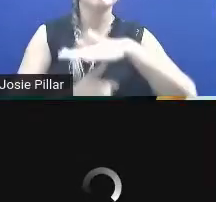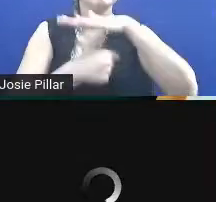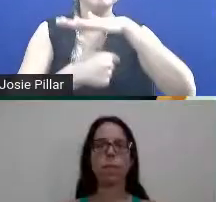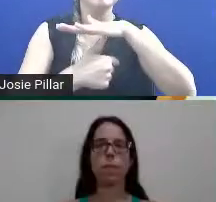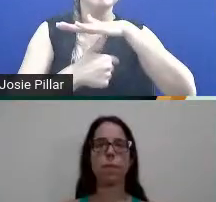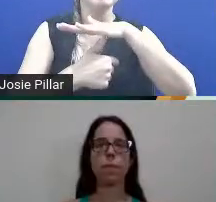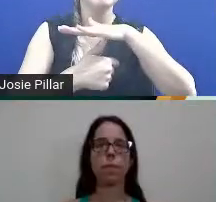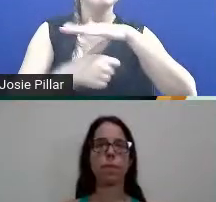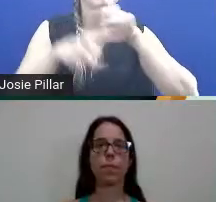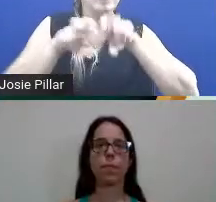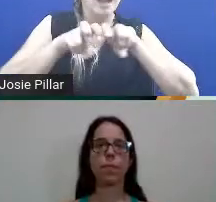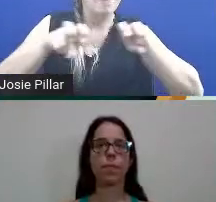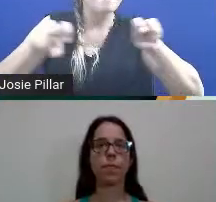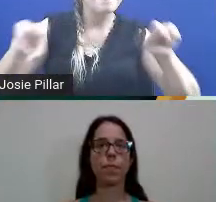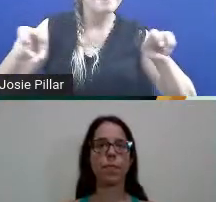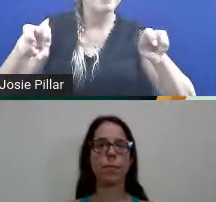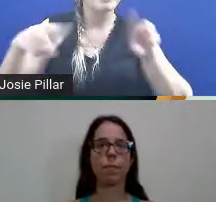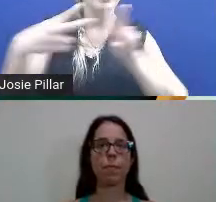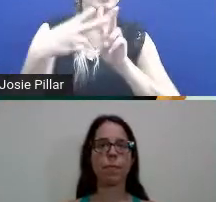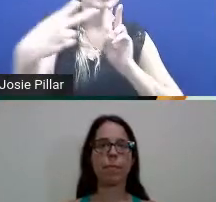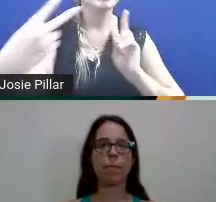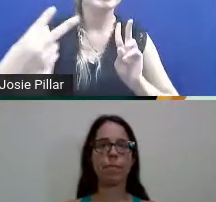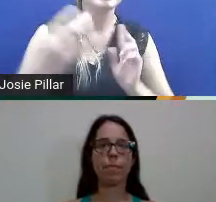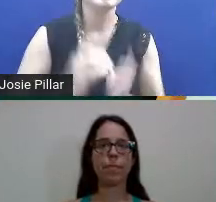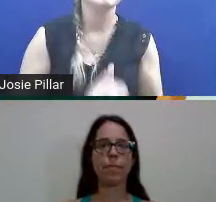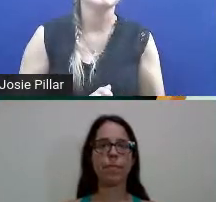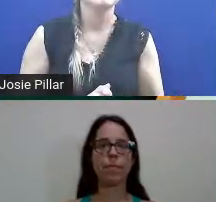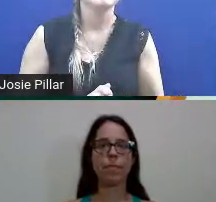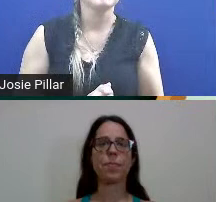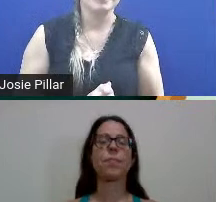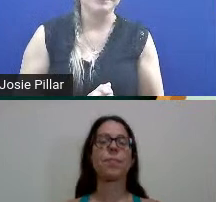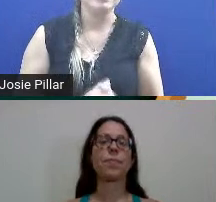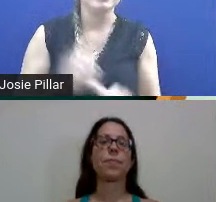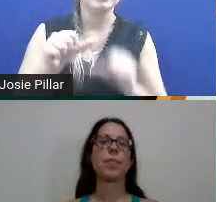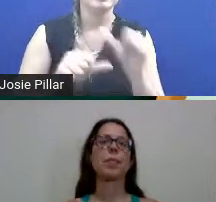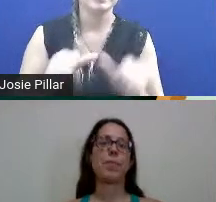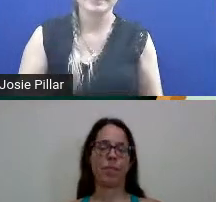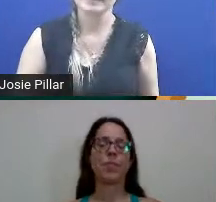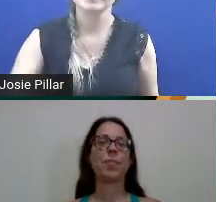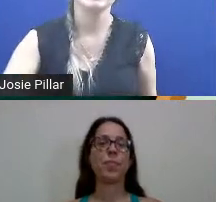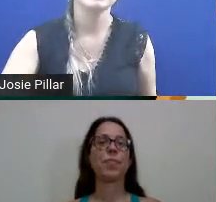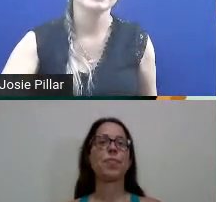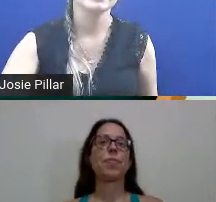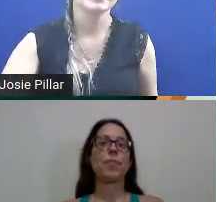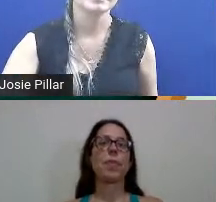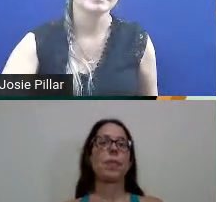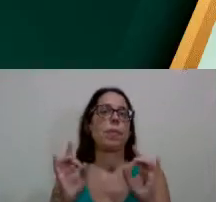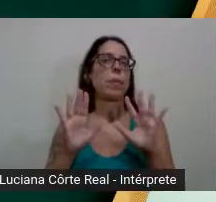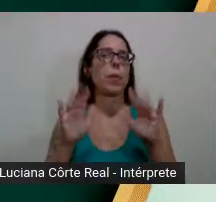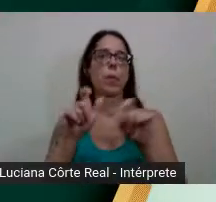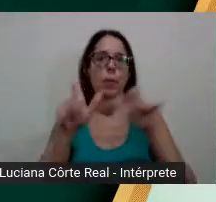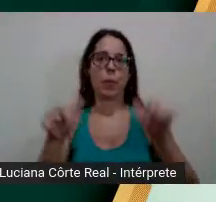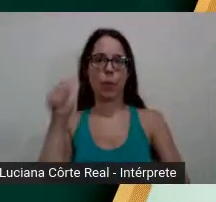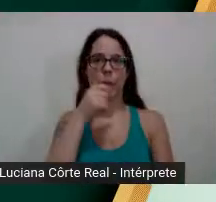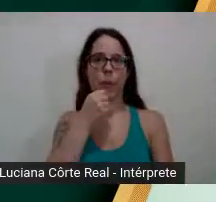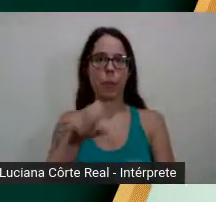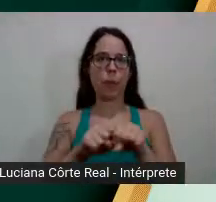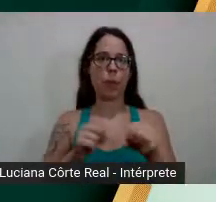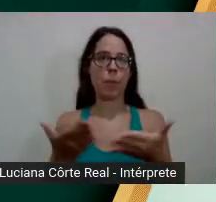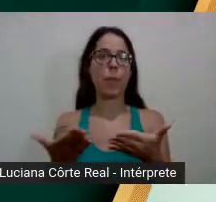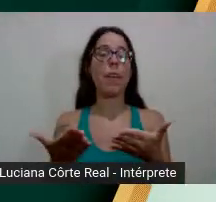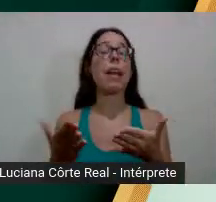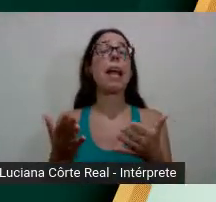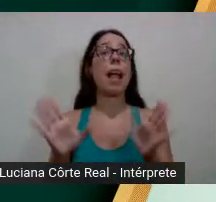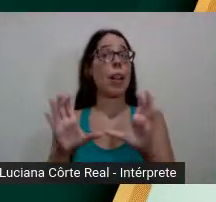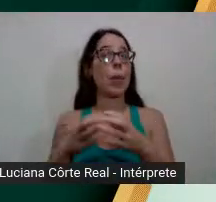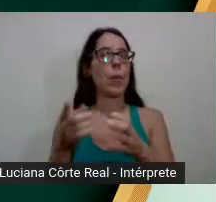virtual. Minha saudação especial aos formados e formadas, à turma 15 da Medicina Veterinária,